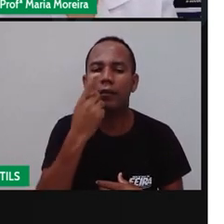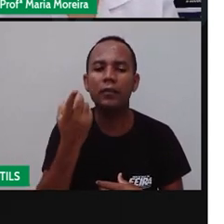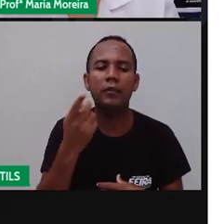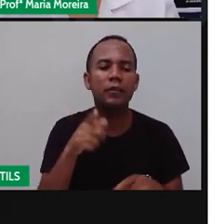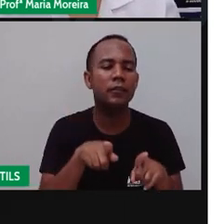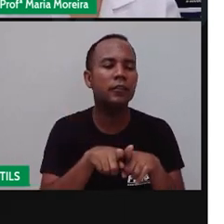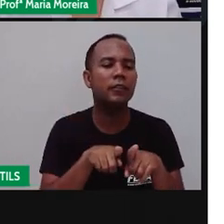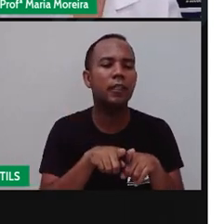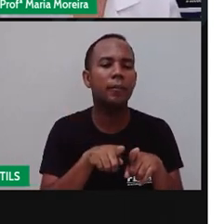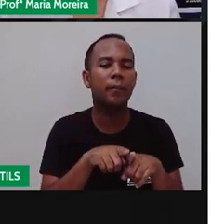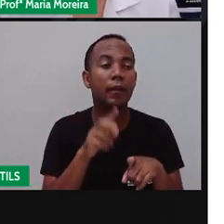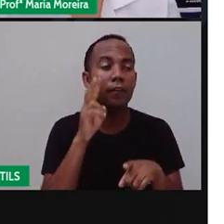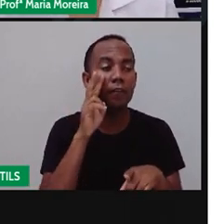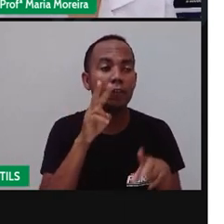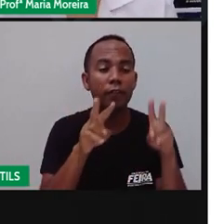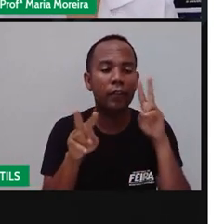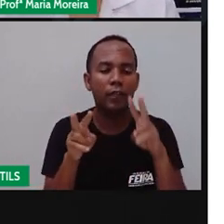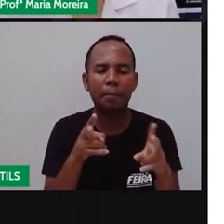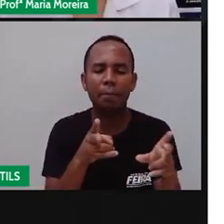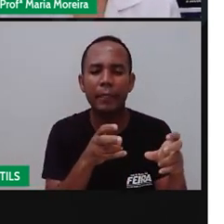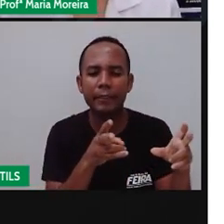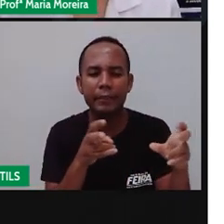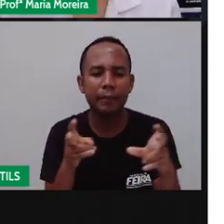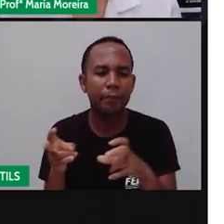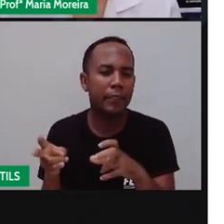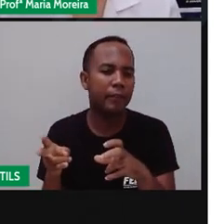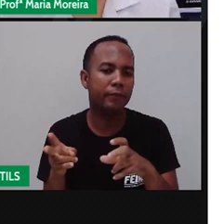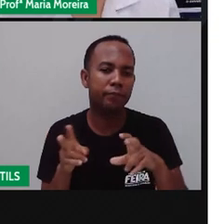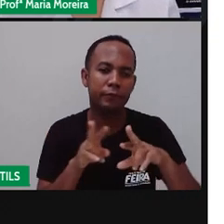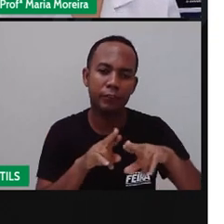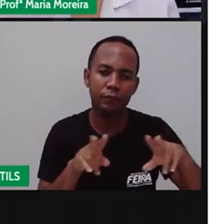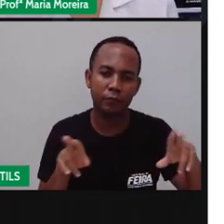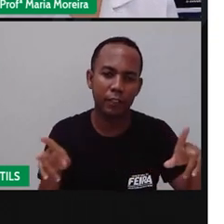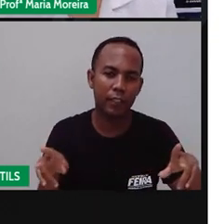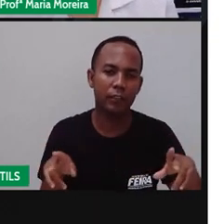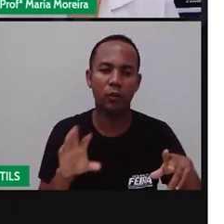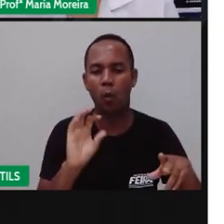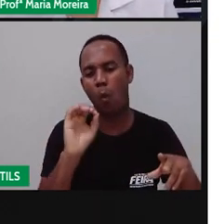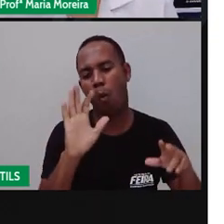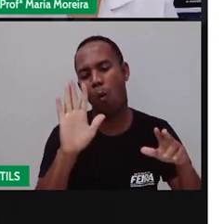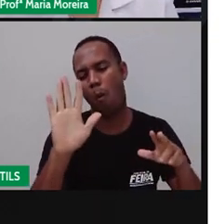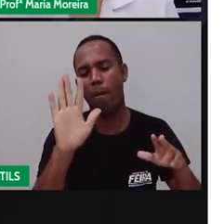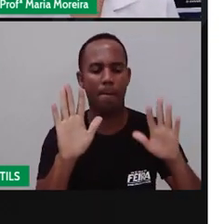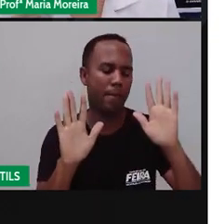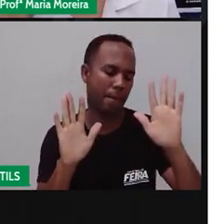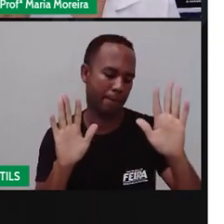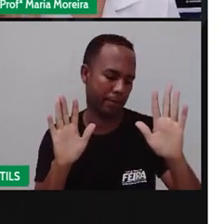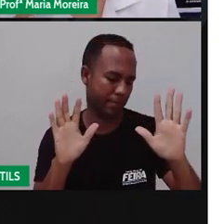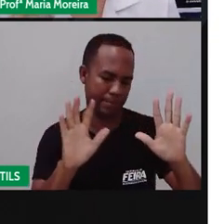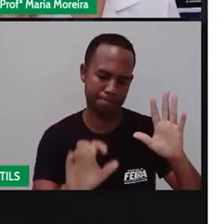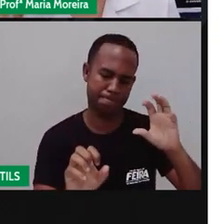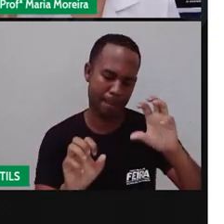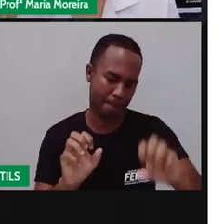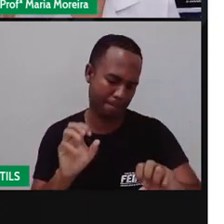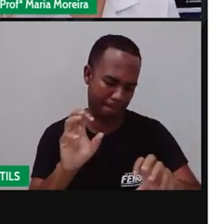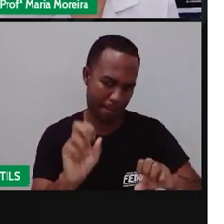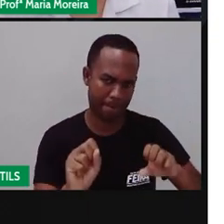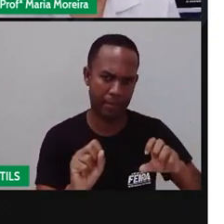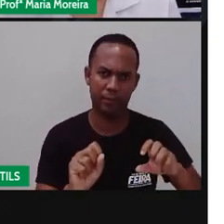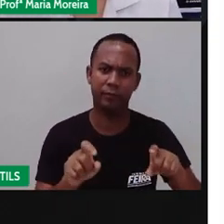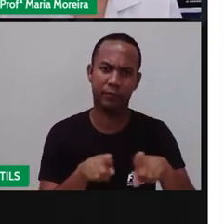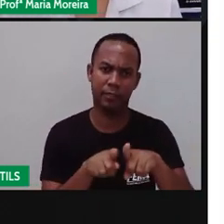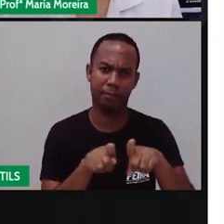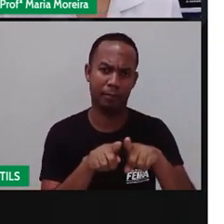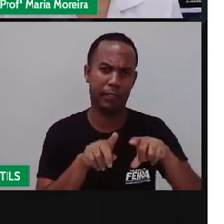Bem como observar e apalpar o quê? Objetos. Além de tantas outras